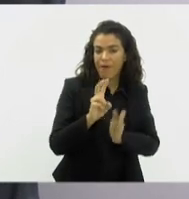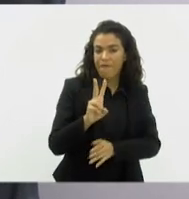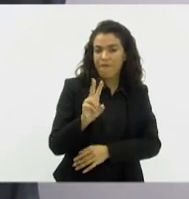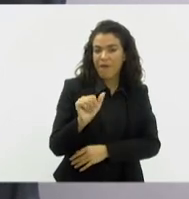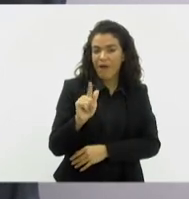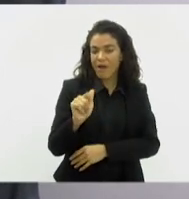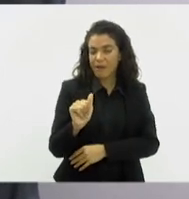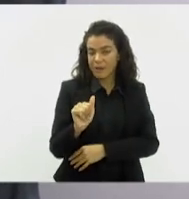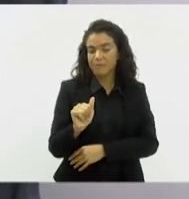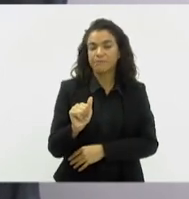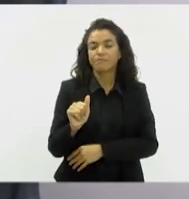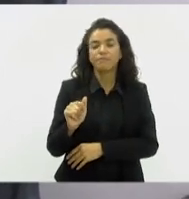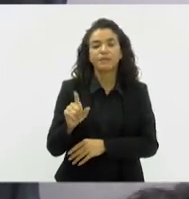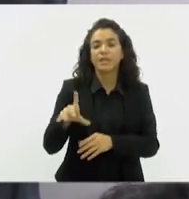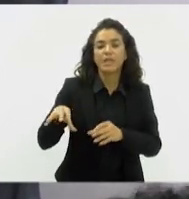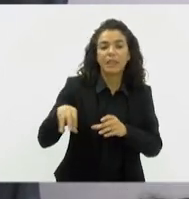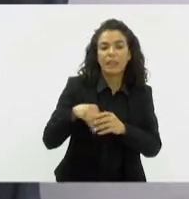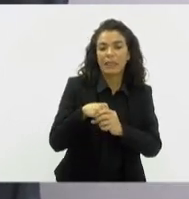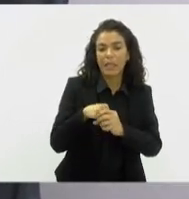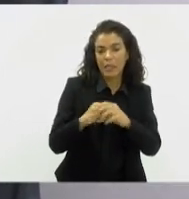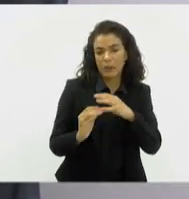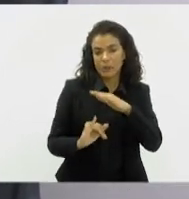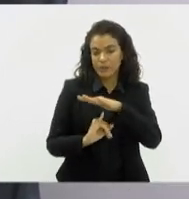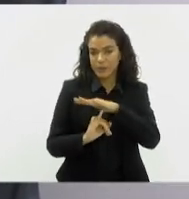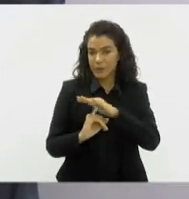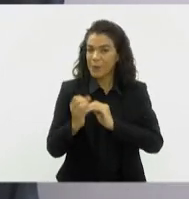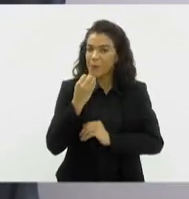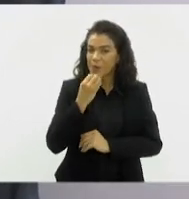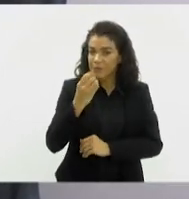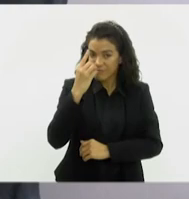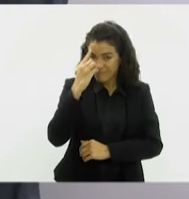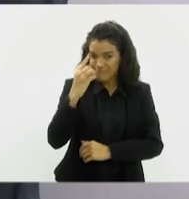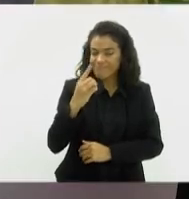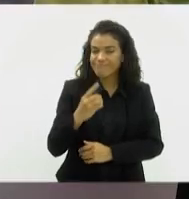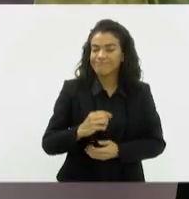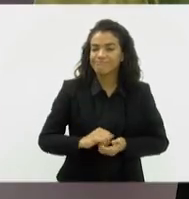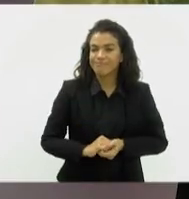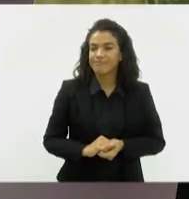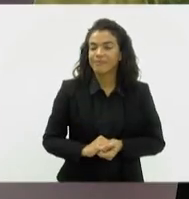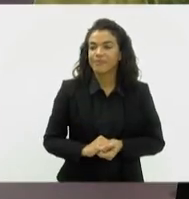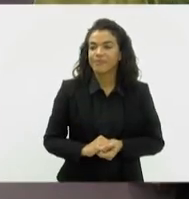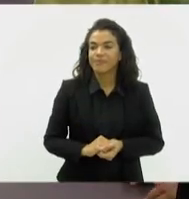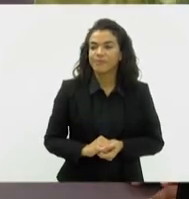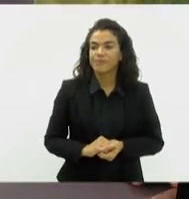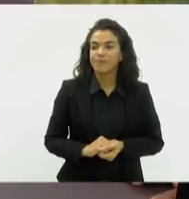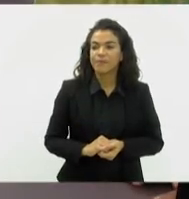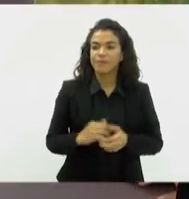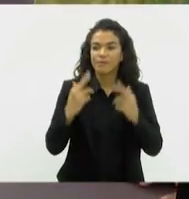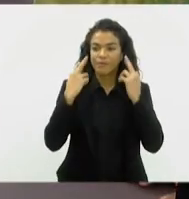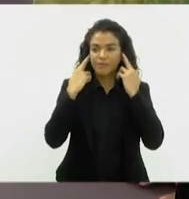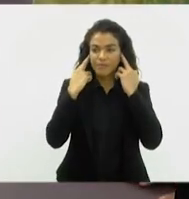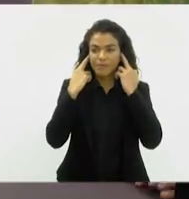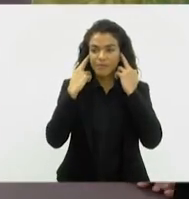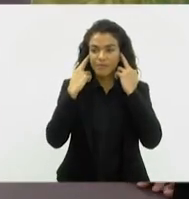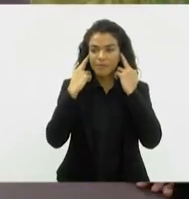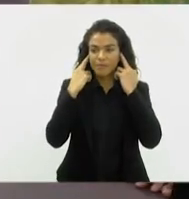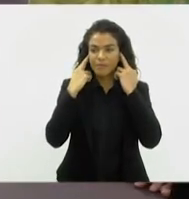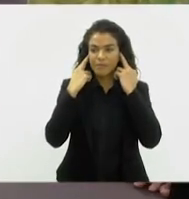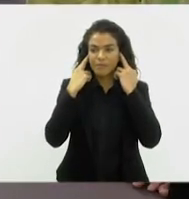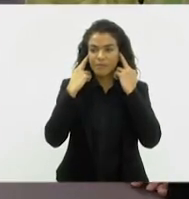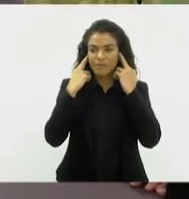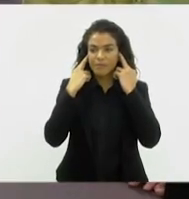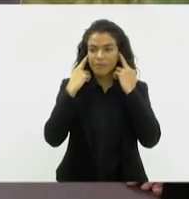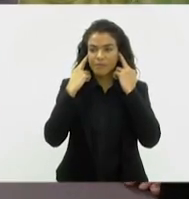âmbito do próprio mecanismo. Bom dia, senhora. Na verdade, a votação é feita pelo Comitê